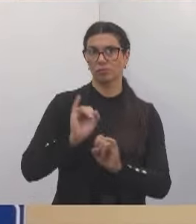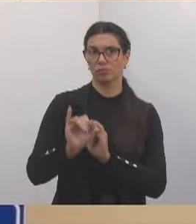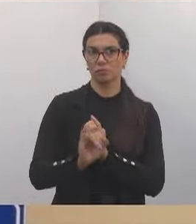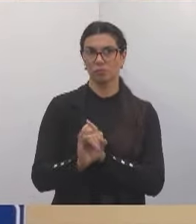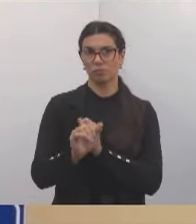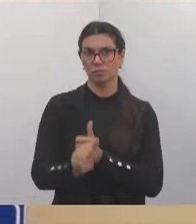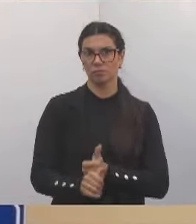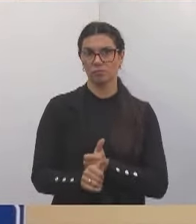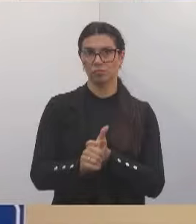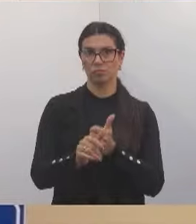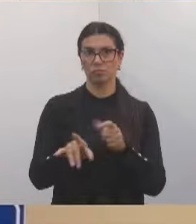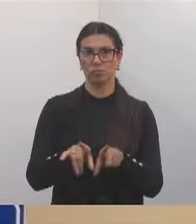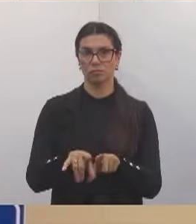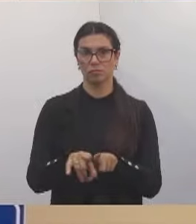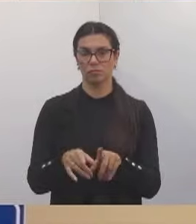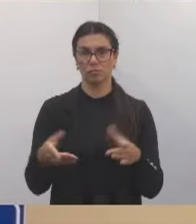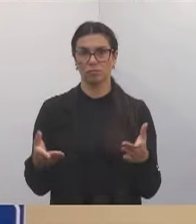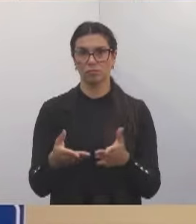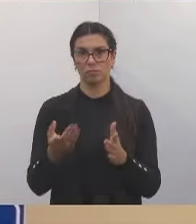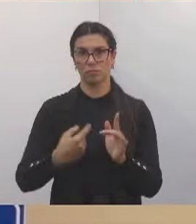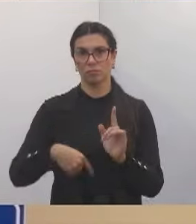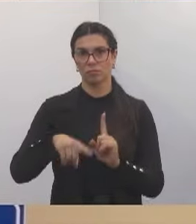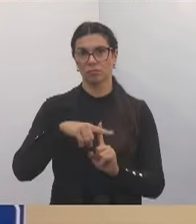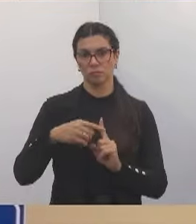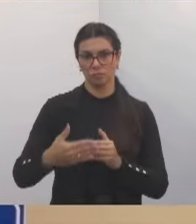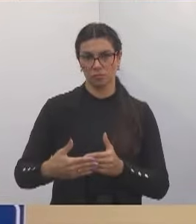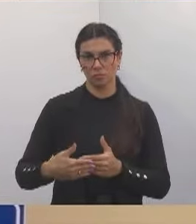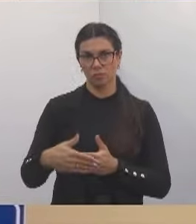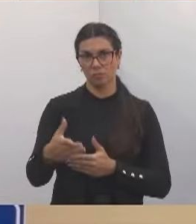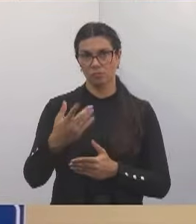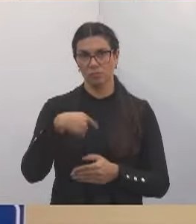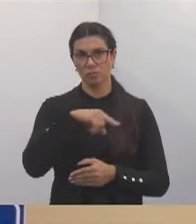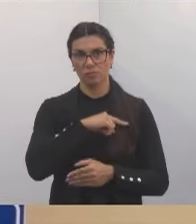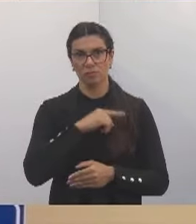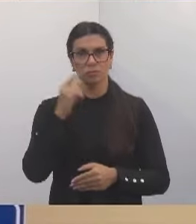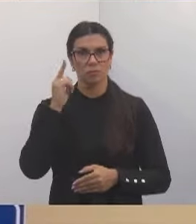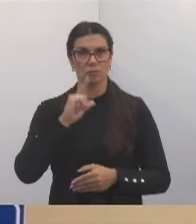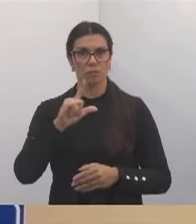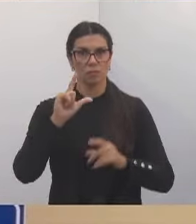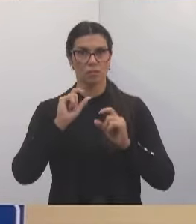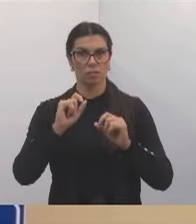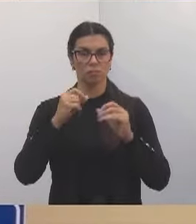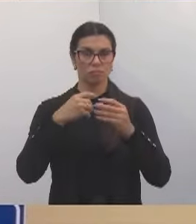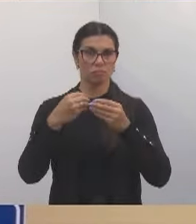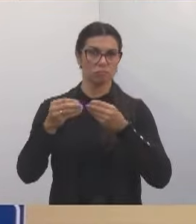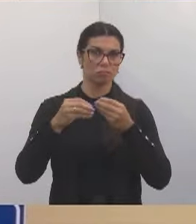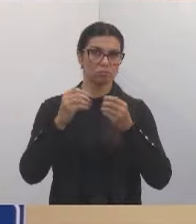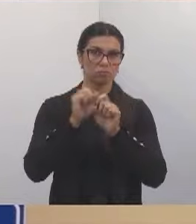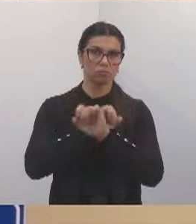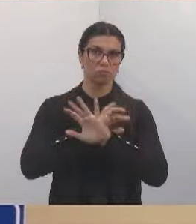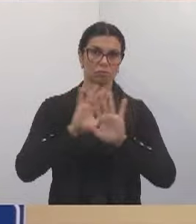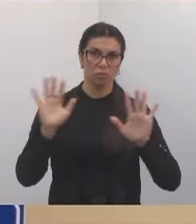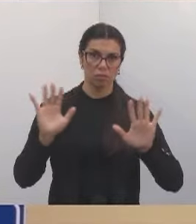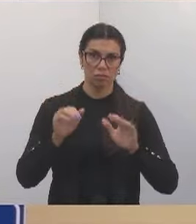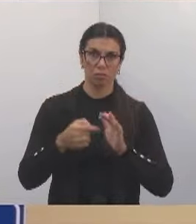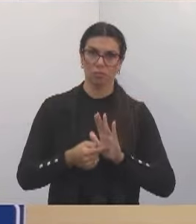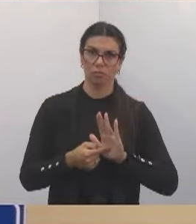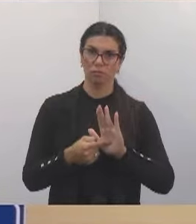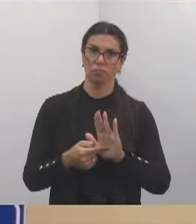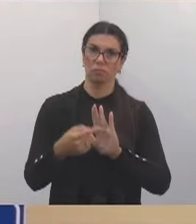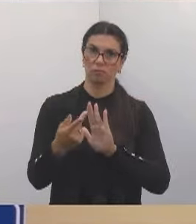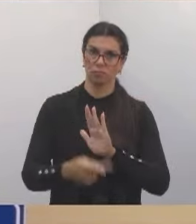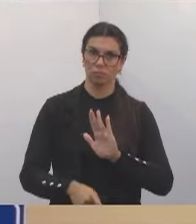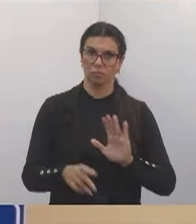que hoje é mais um passo para que a gente siga no caminho da transparência, da legalidade aqui nessa